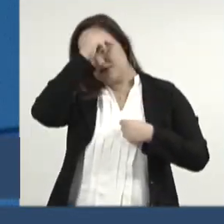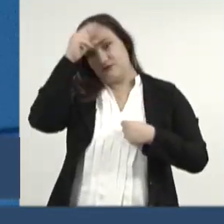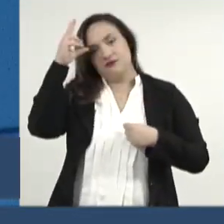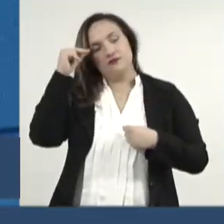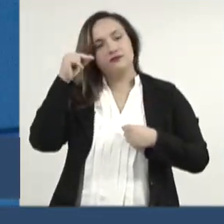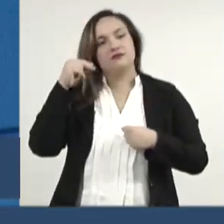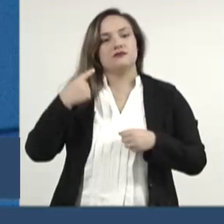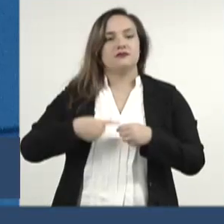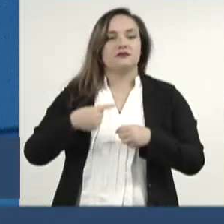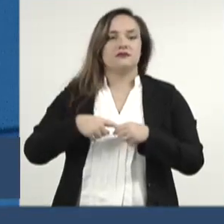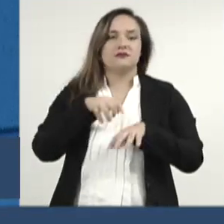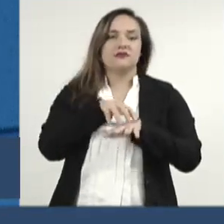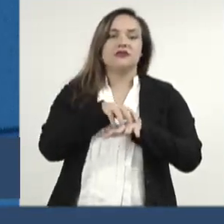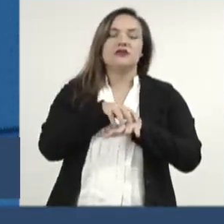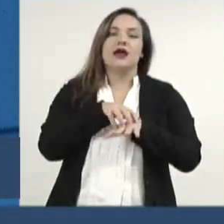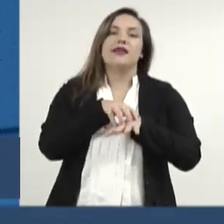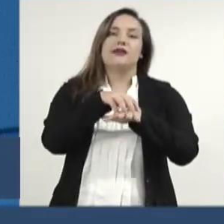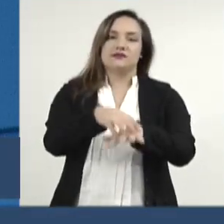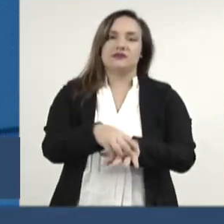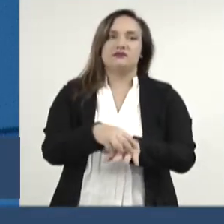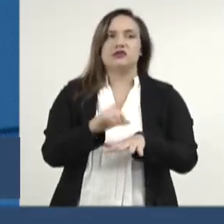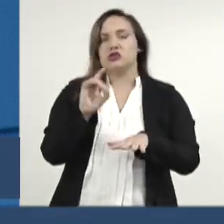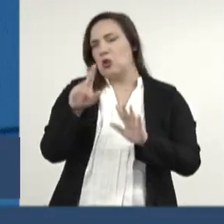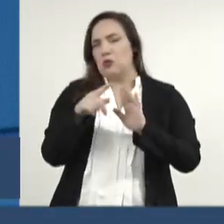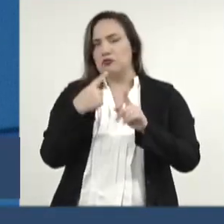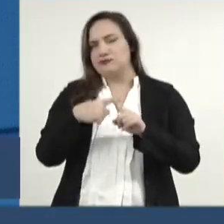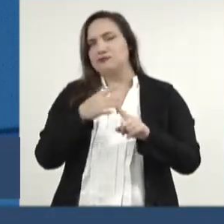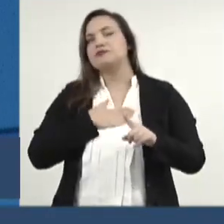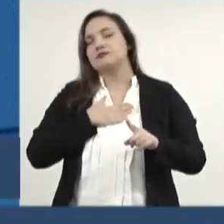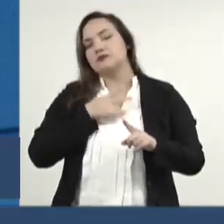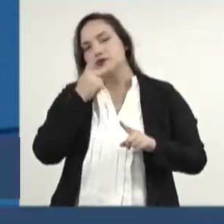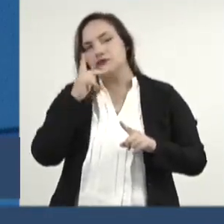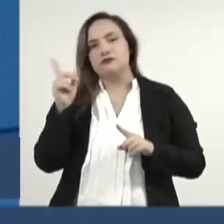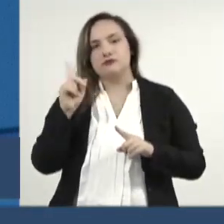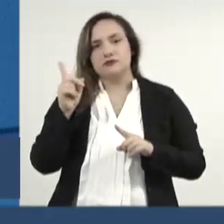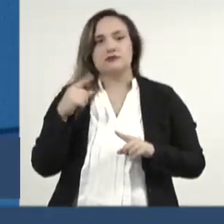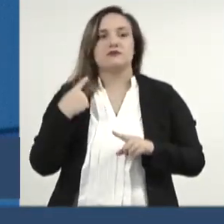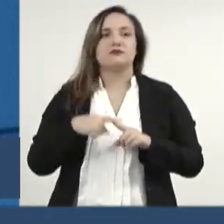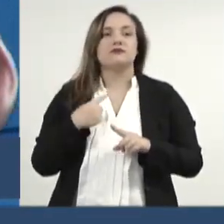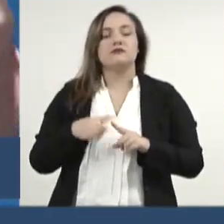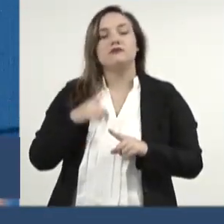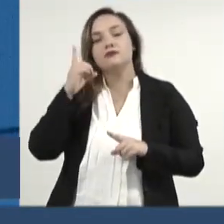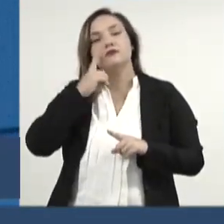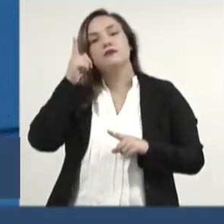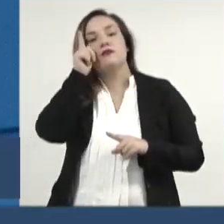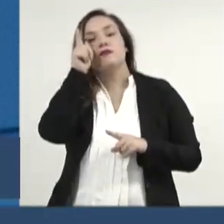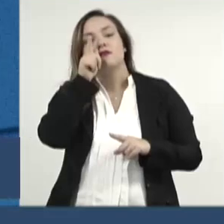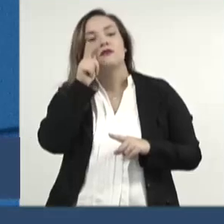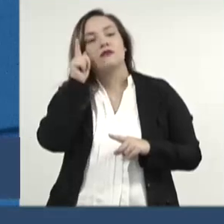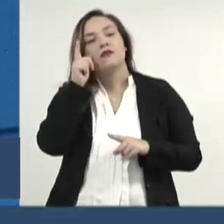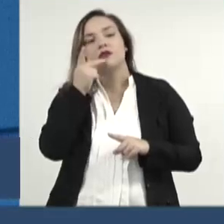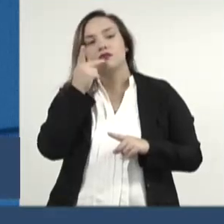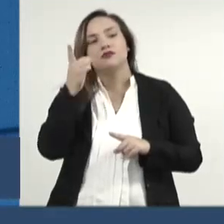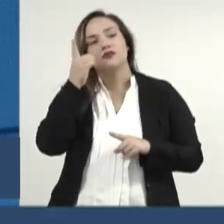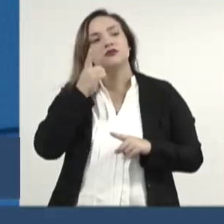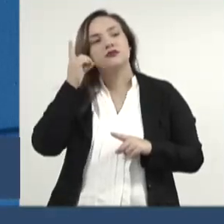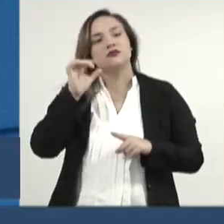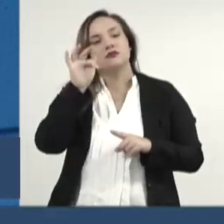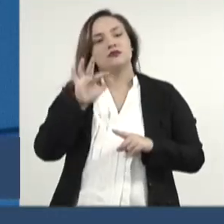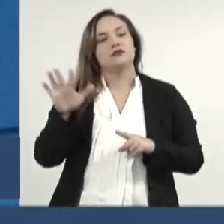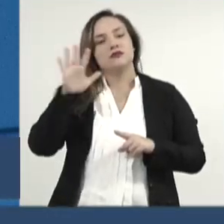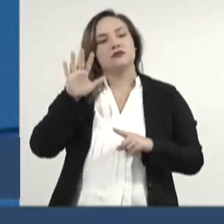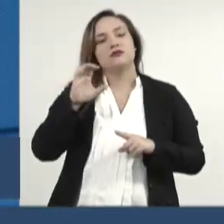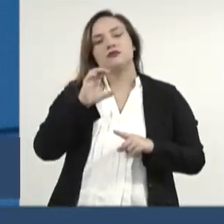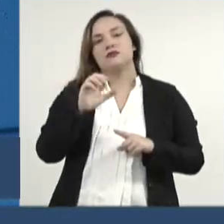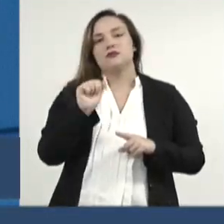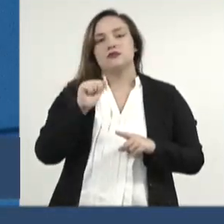do PSDB, dela ser do meu partido, mas na semana passada, a deputada Gleice Jaime trouxe aqui também o caso da deputada federal